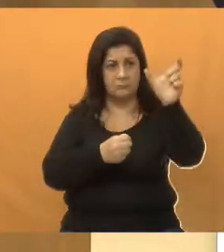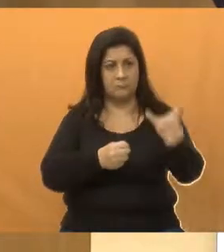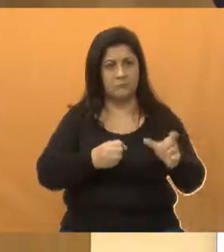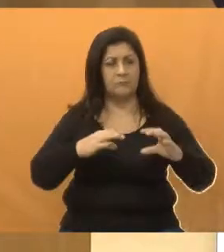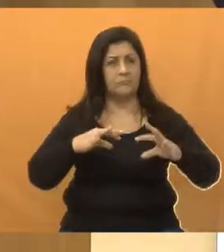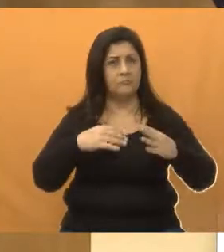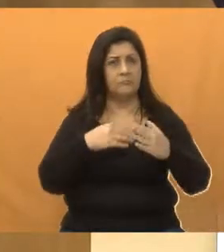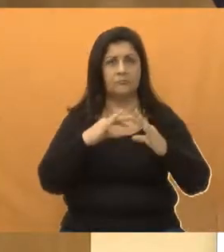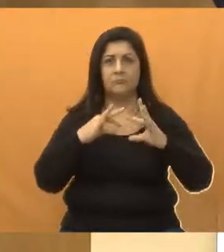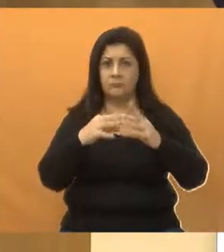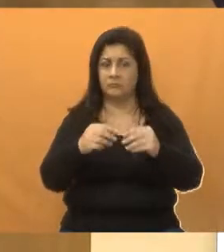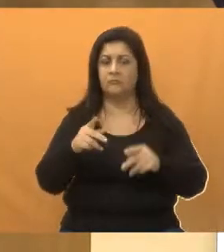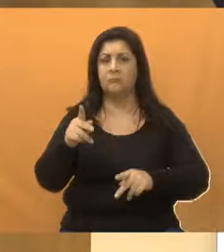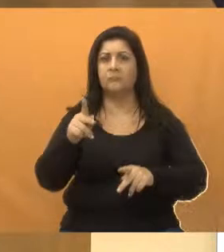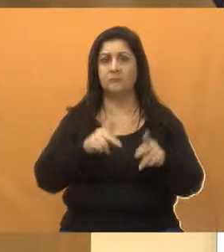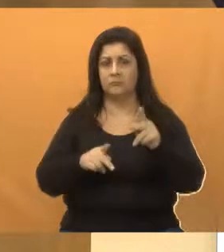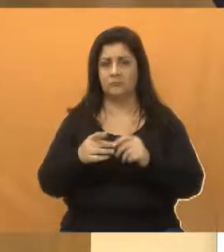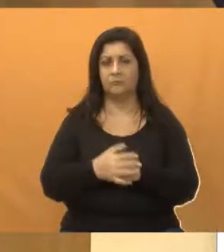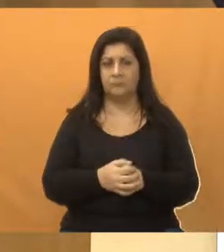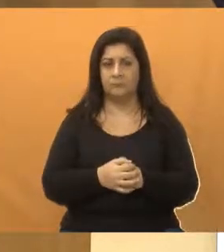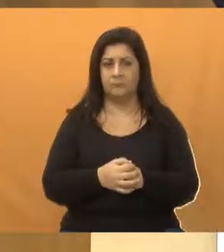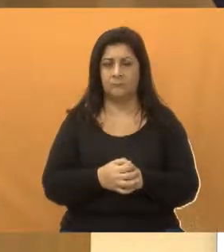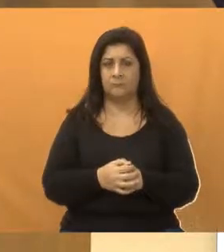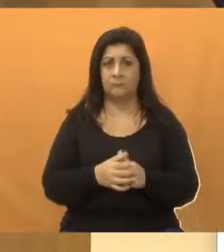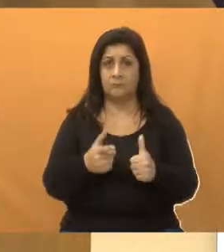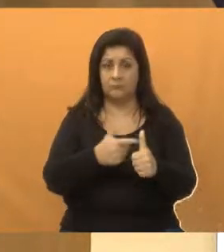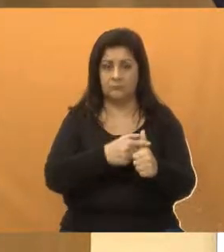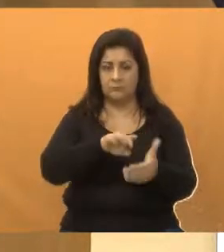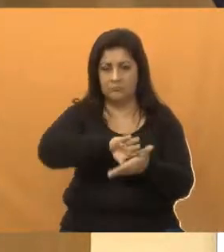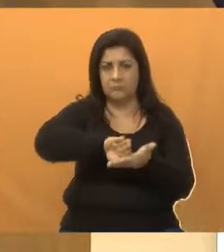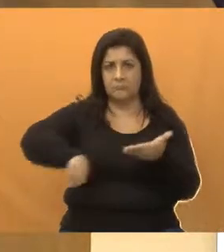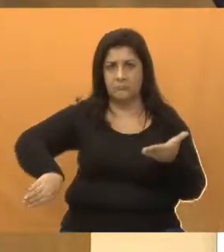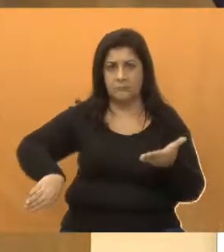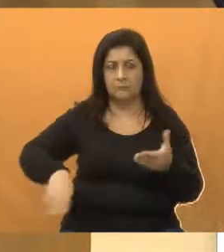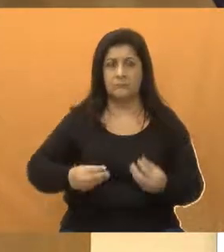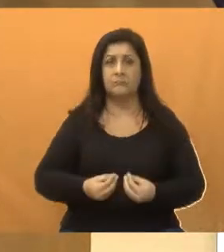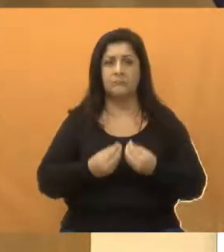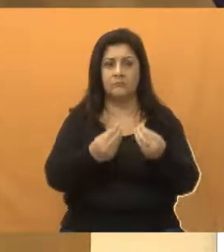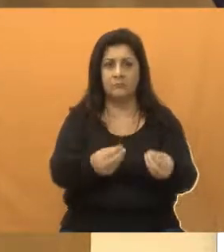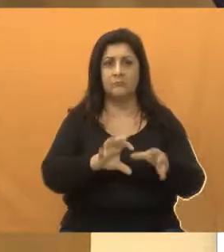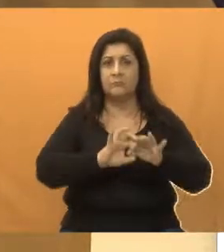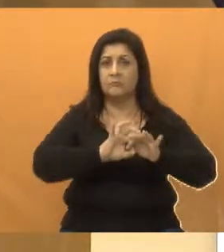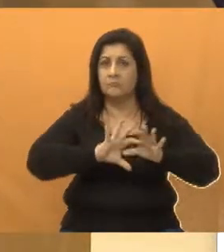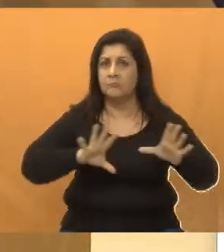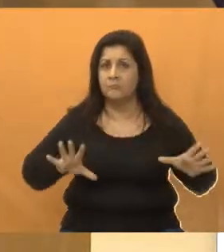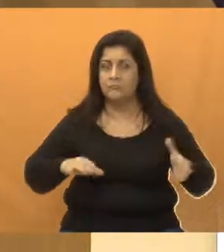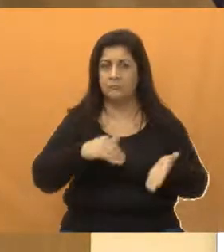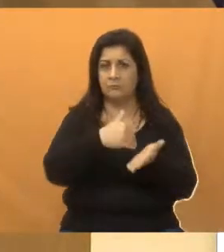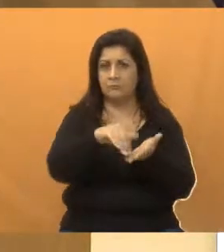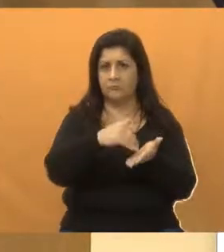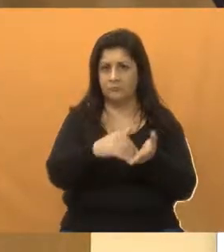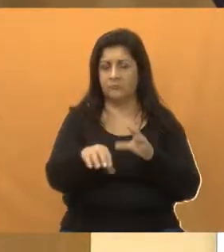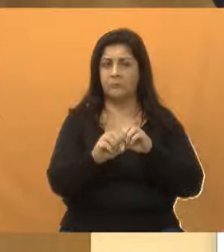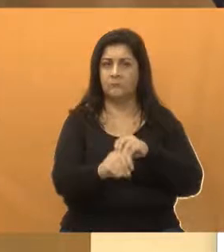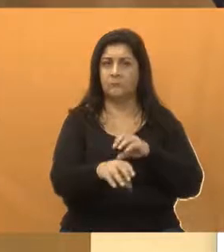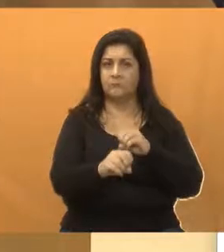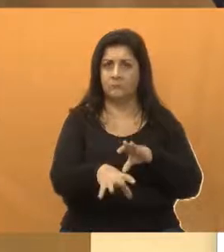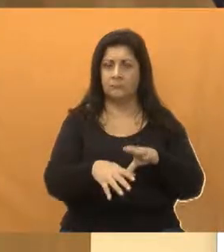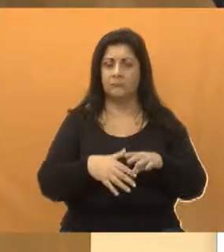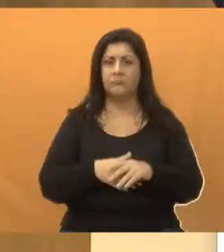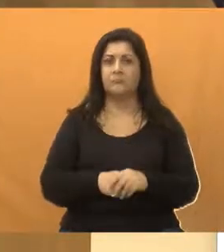cidadão. Retirar essa dívida deles é permitir dar liberdade para que a Secretaria Municipal de